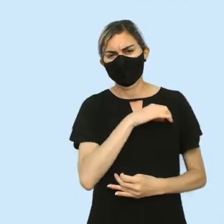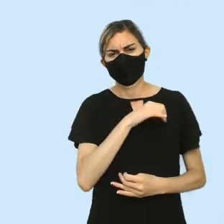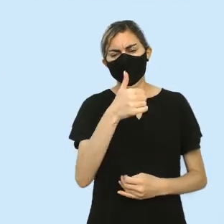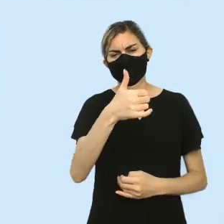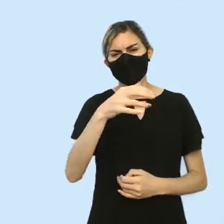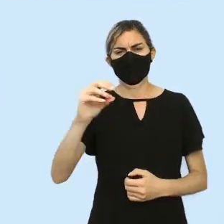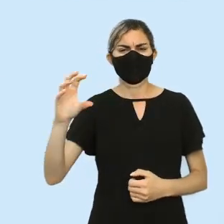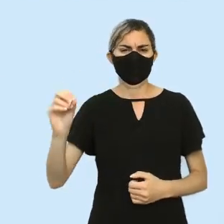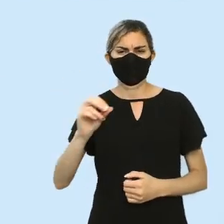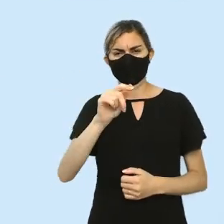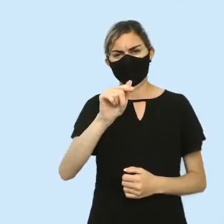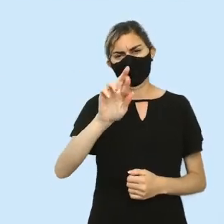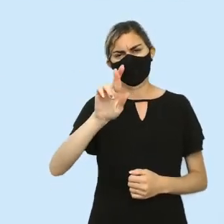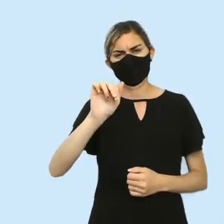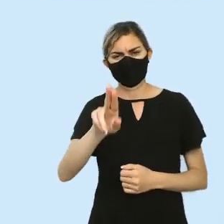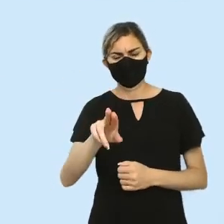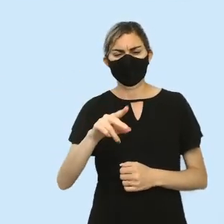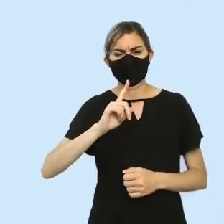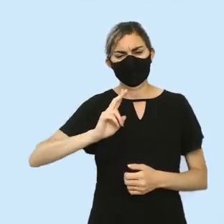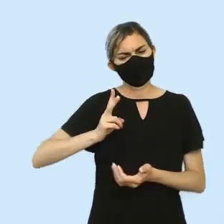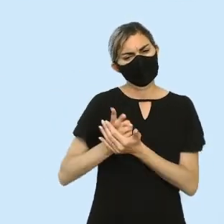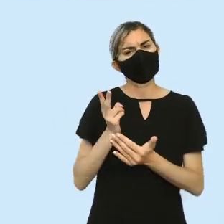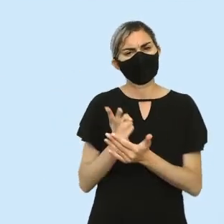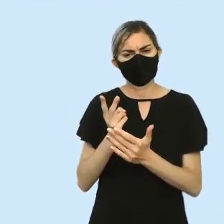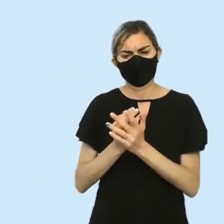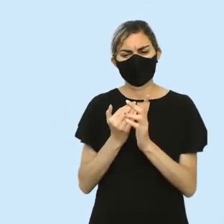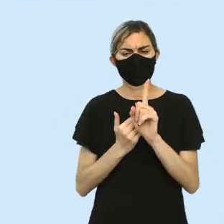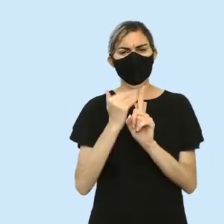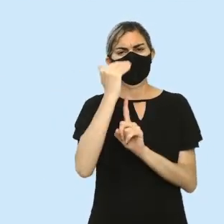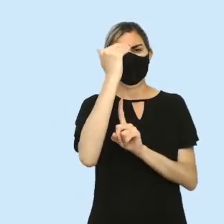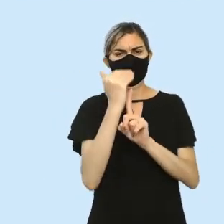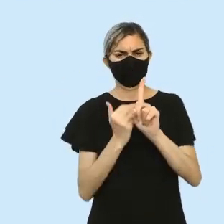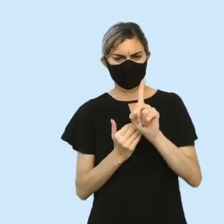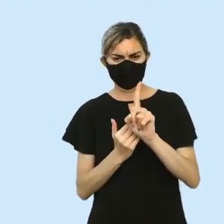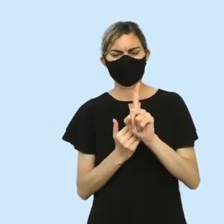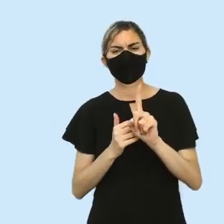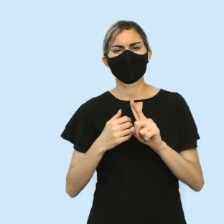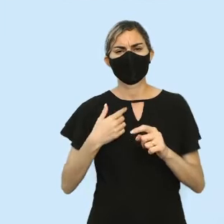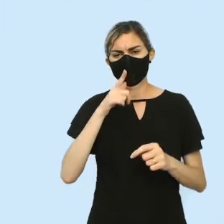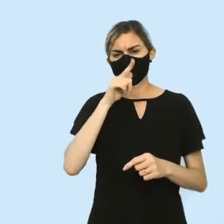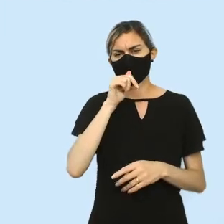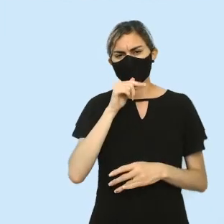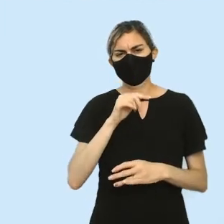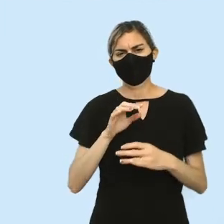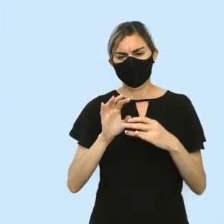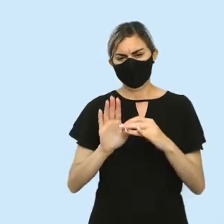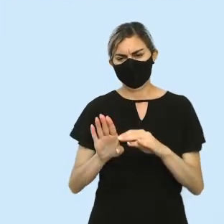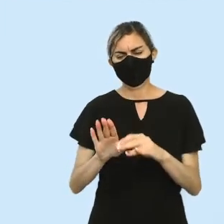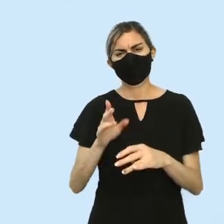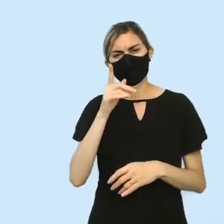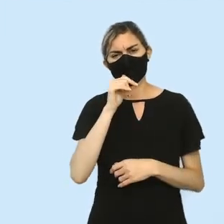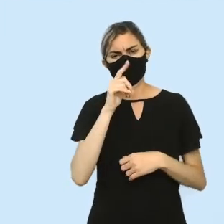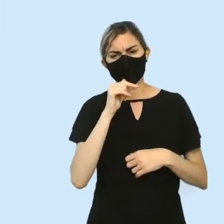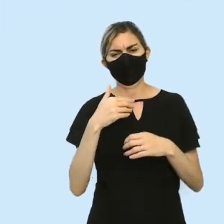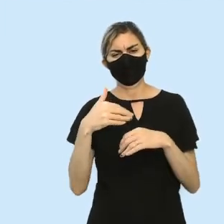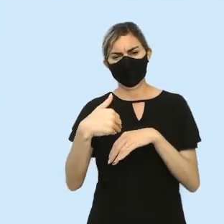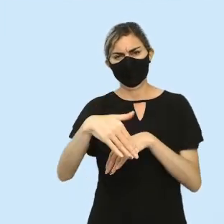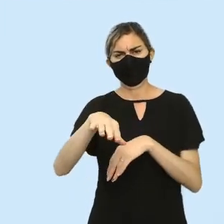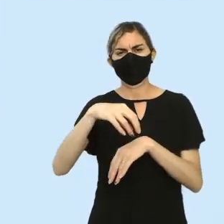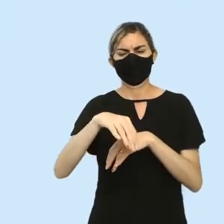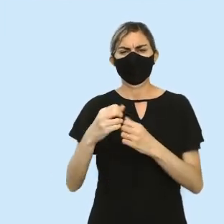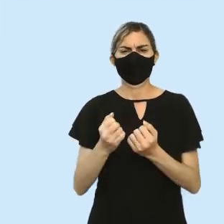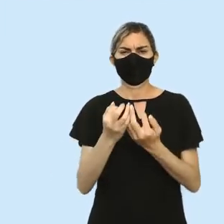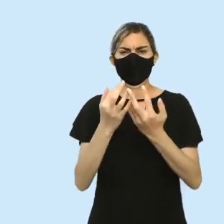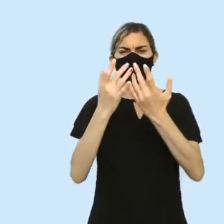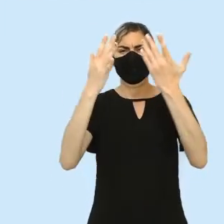100 graus Celsius. Mantém a temperatura constante e a água deixa de ser água e passa a ser